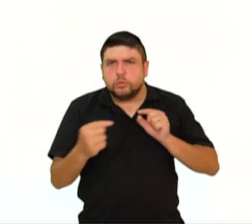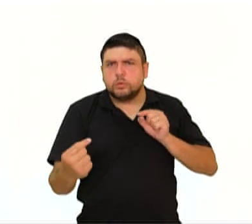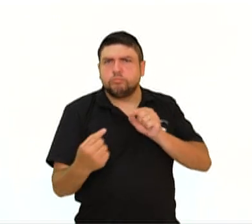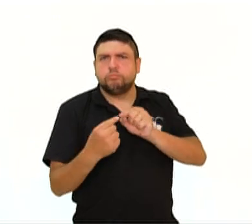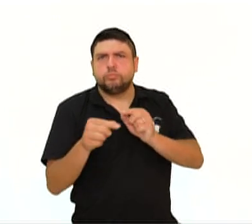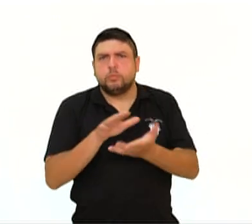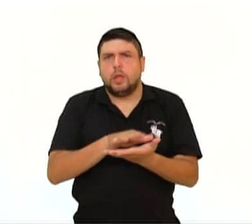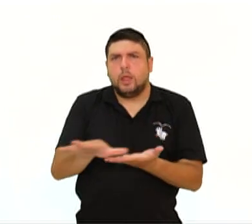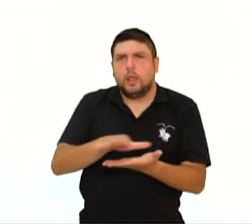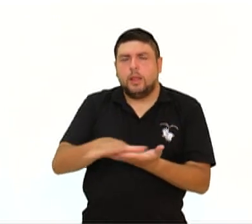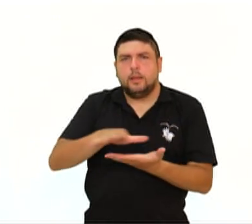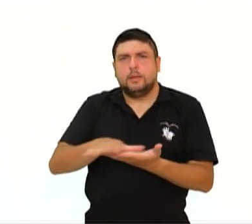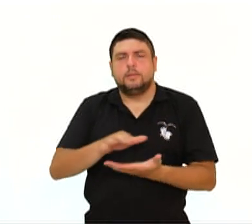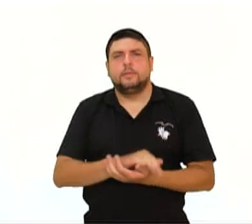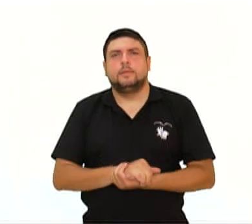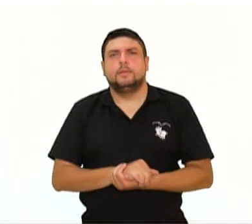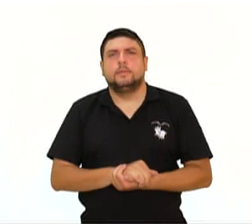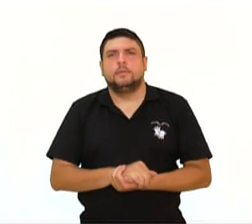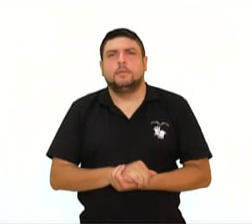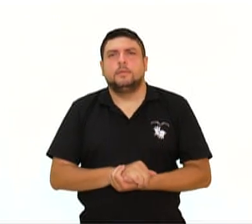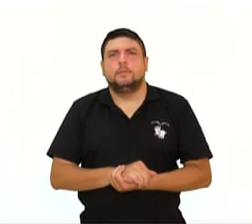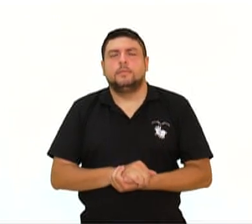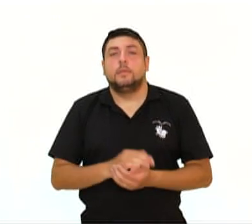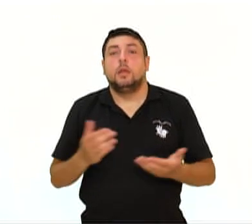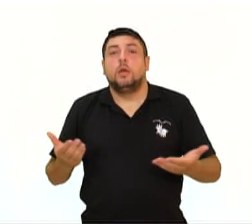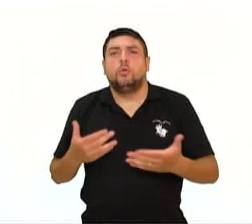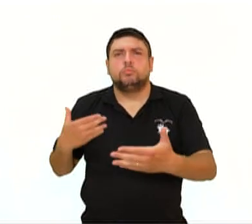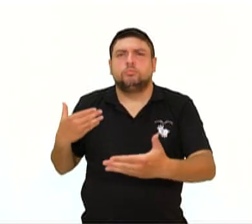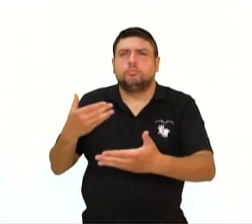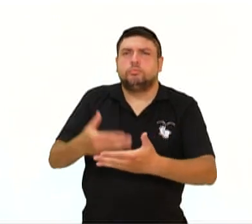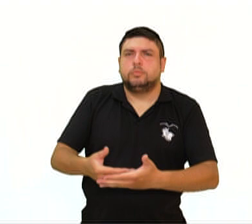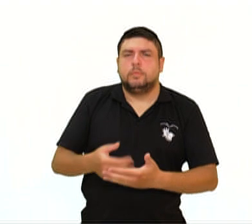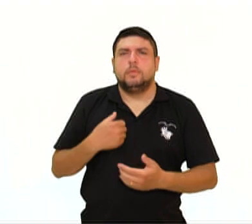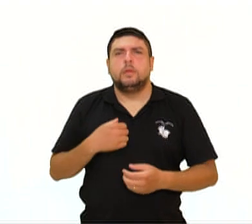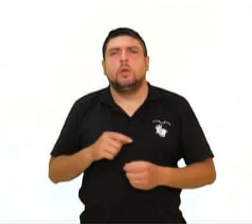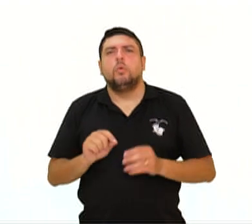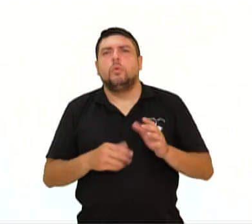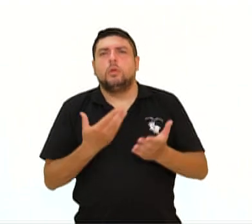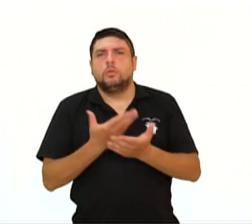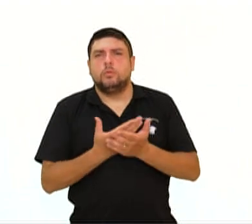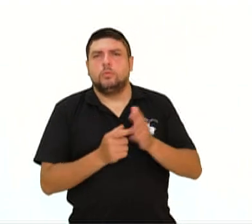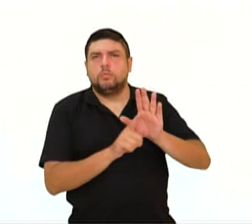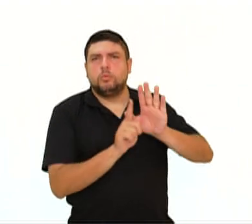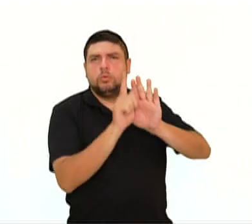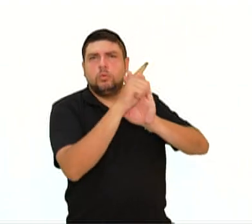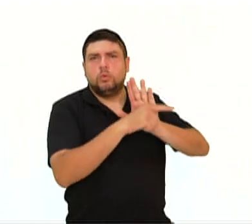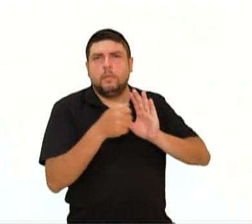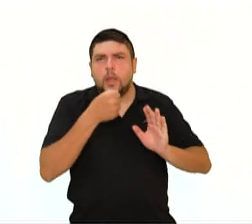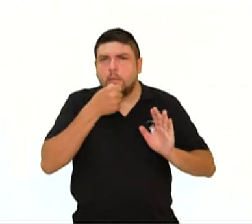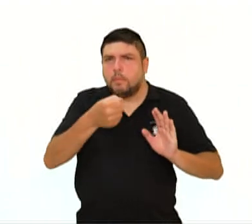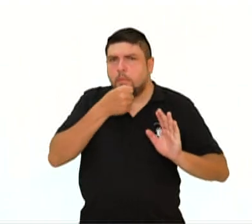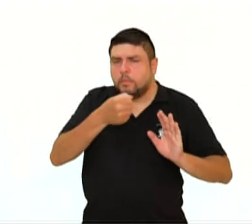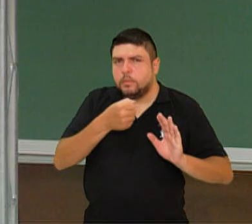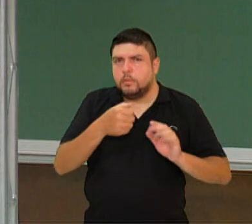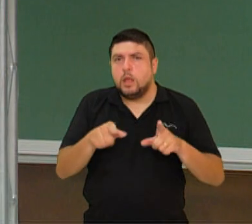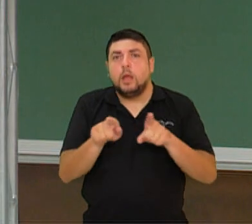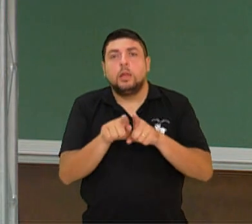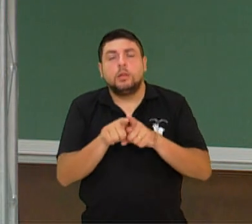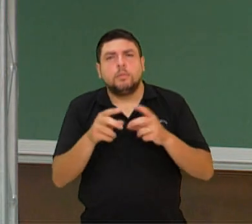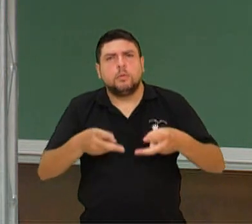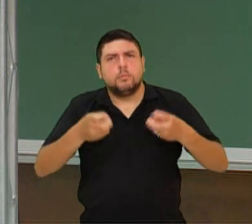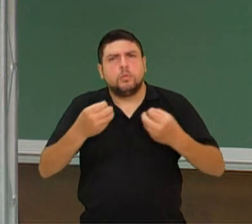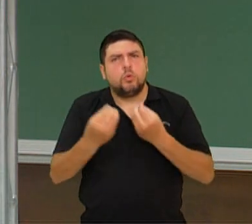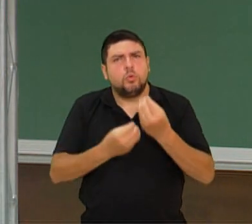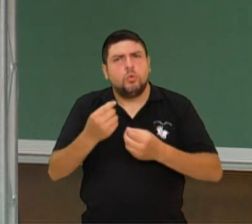ok? Muito bem. Então, o que estudamos hoje? Retomamos o gênero textual entrevista, identificamos como o